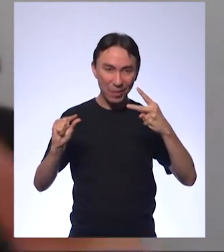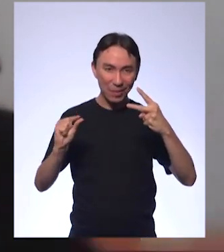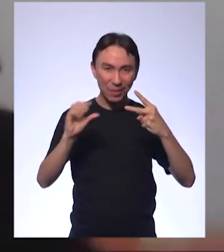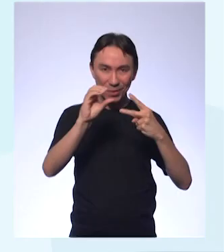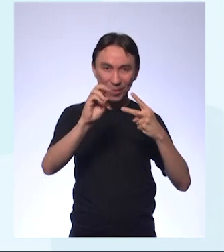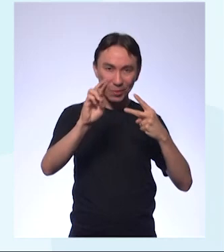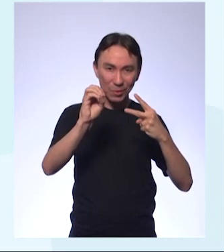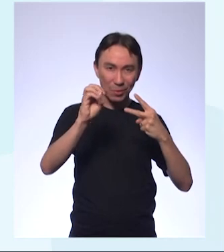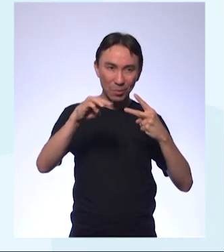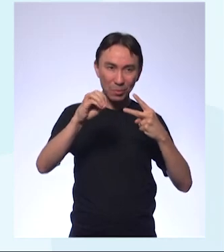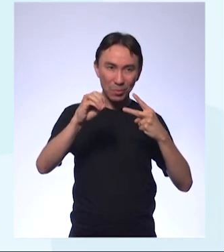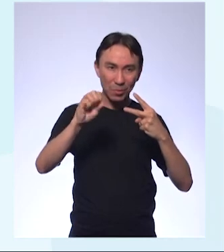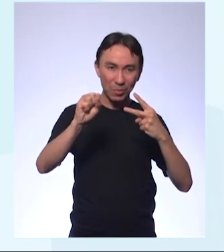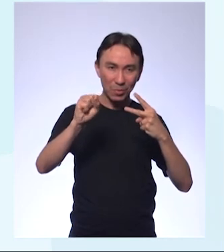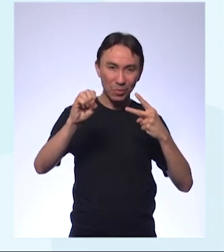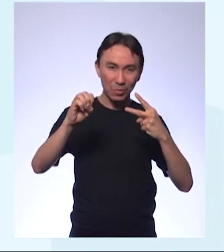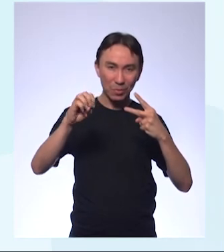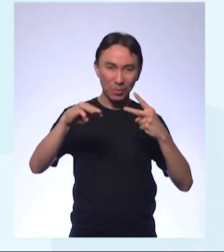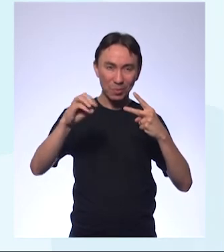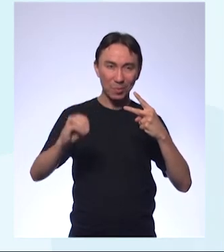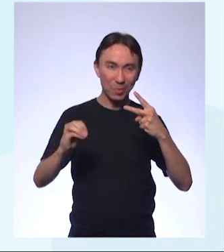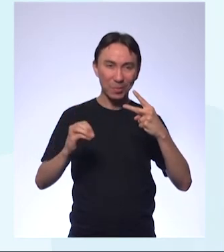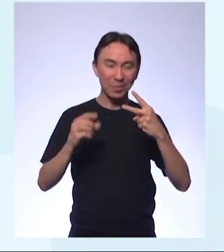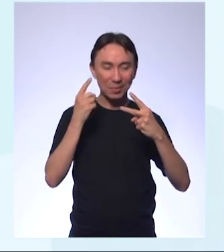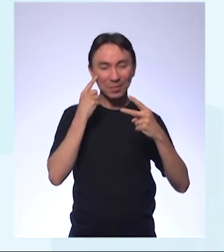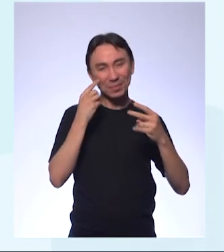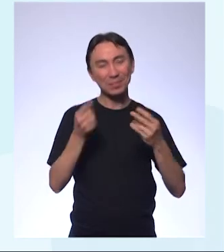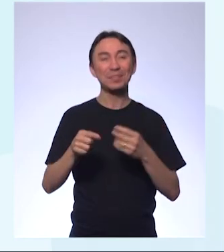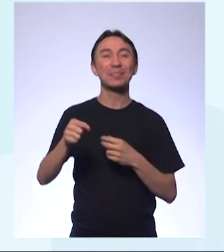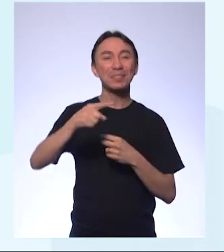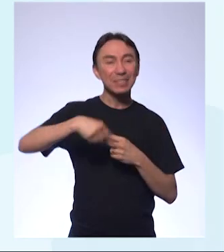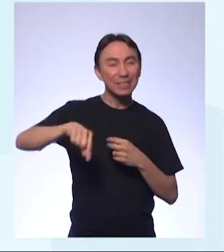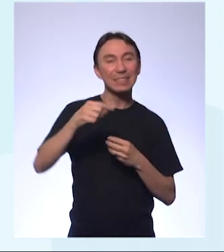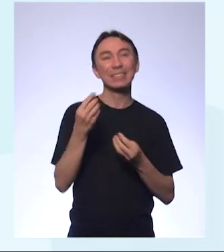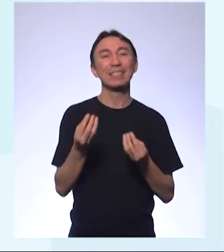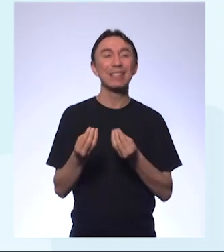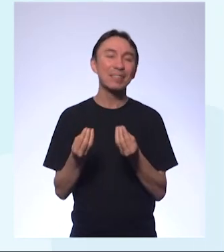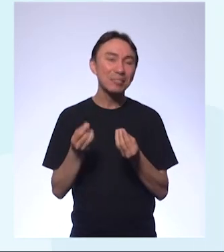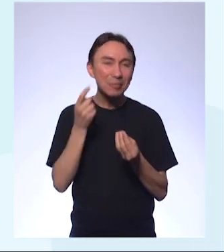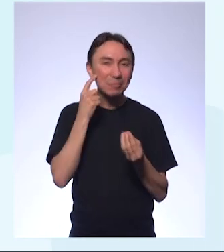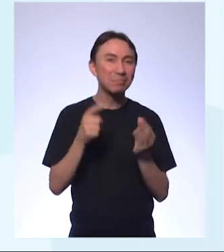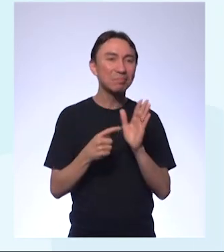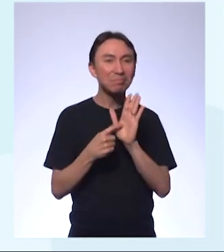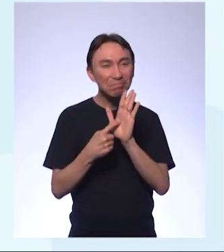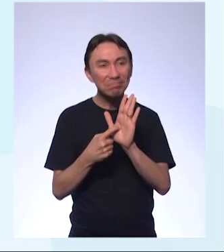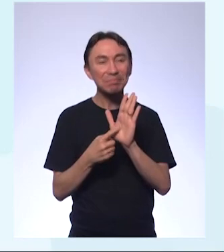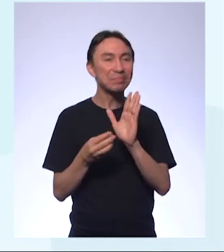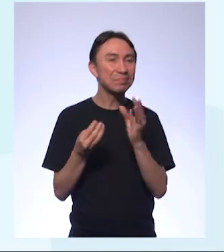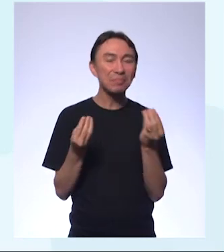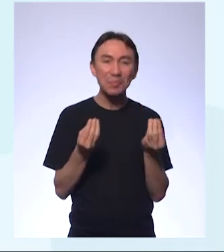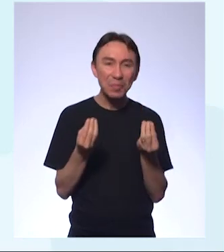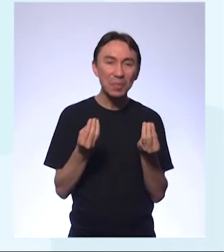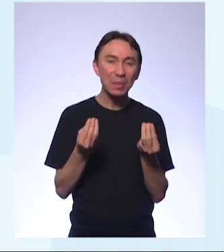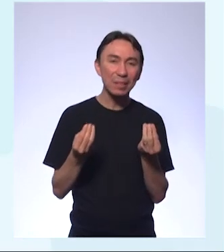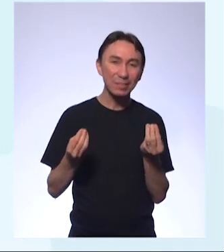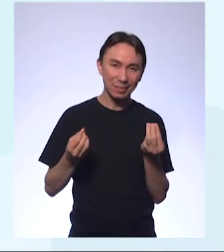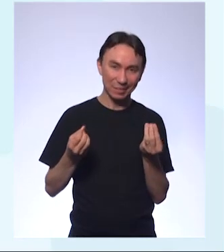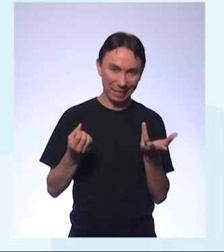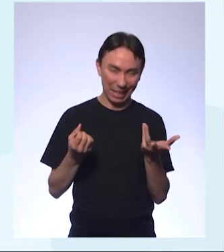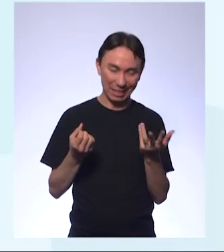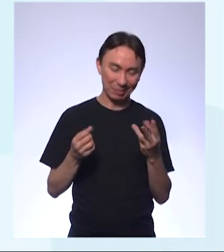se desenrolando ali, na verdade, e mostrando para a gente, apontando aí como o item 3, exatamente